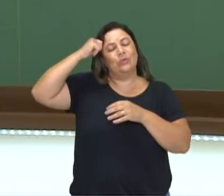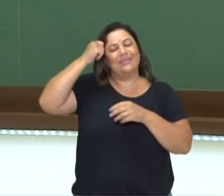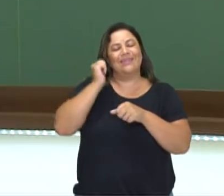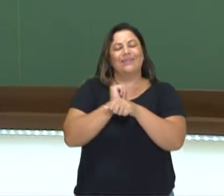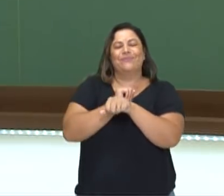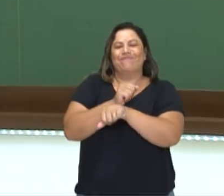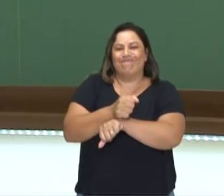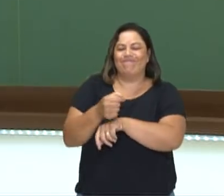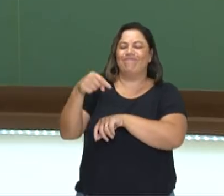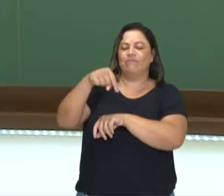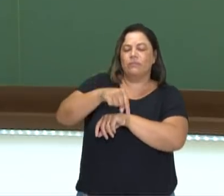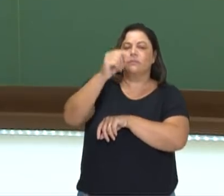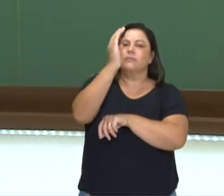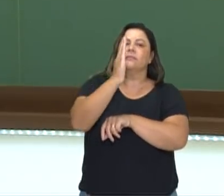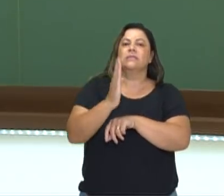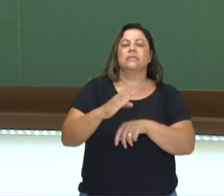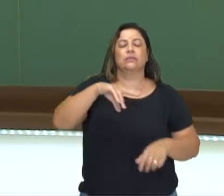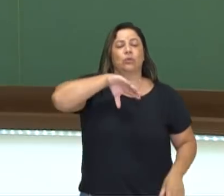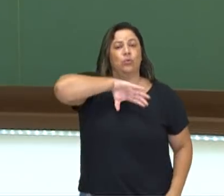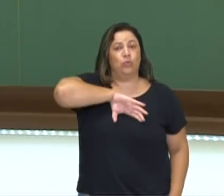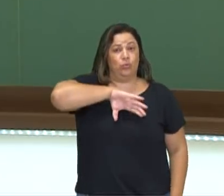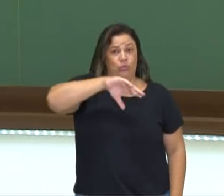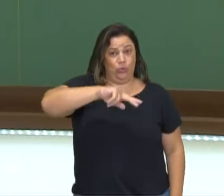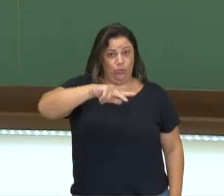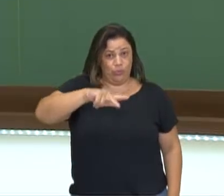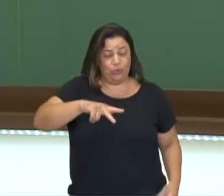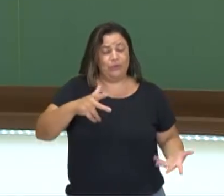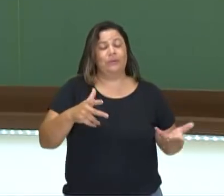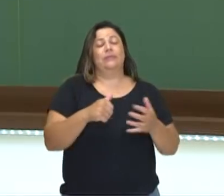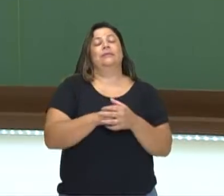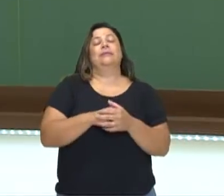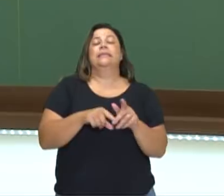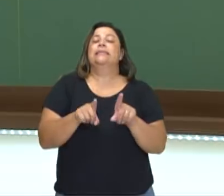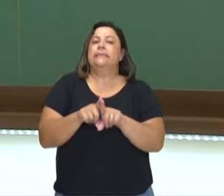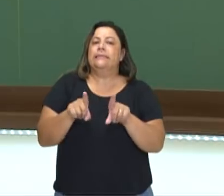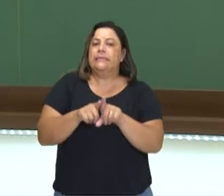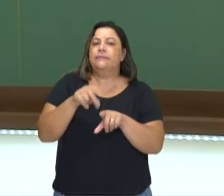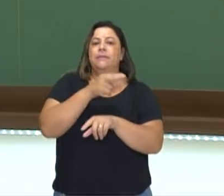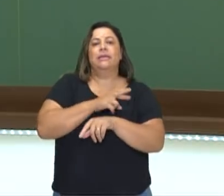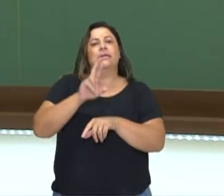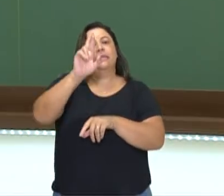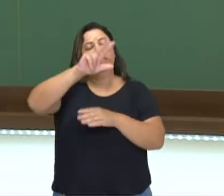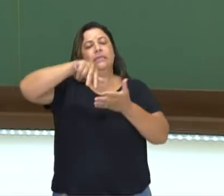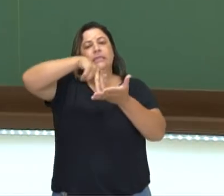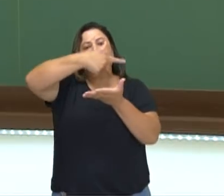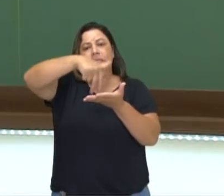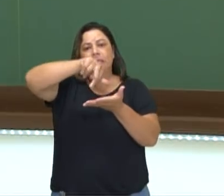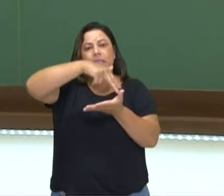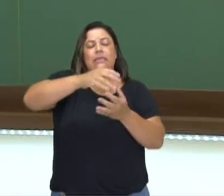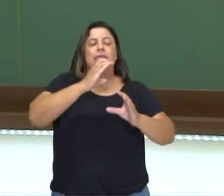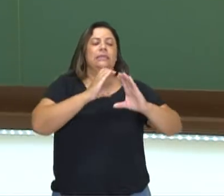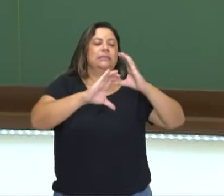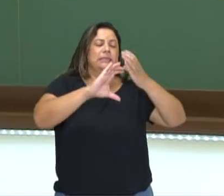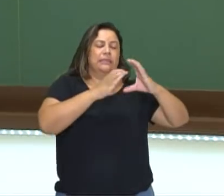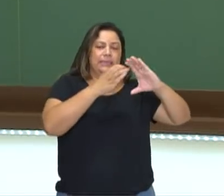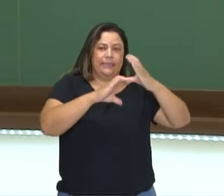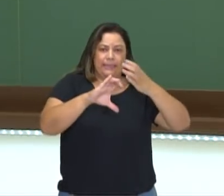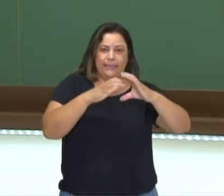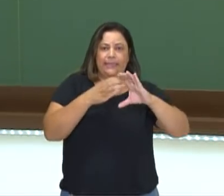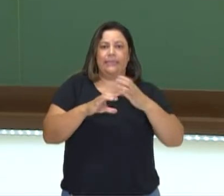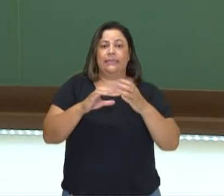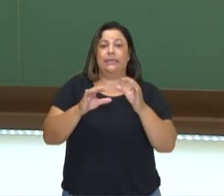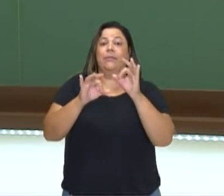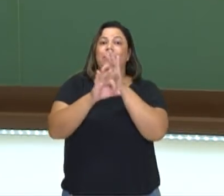do português, a religiosidade cristã, tem um desfile com dança, canto, mas acaba essa